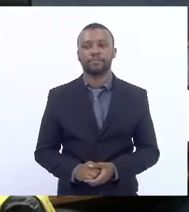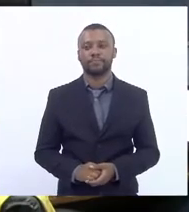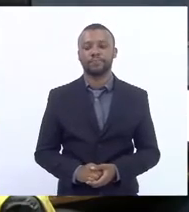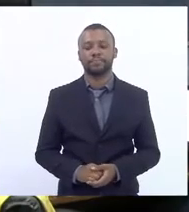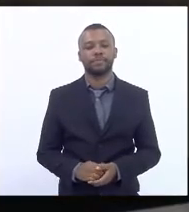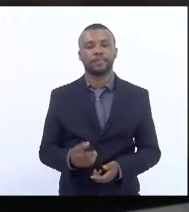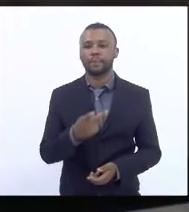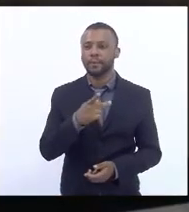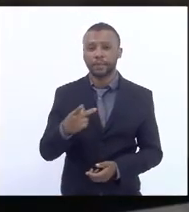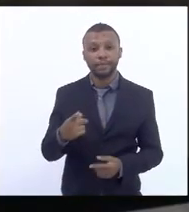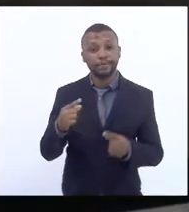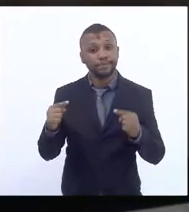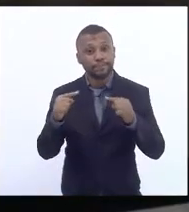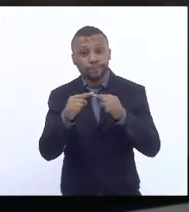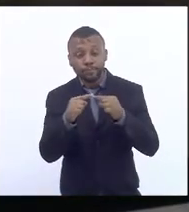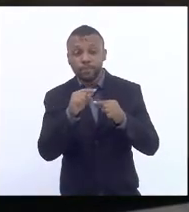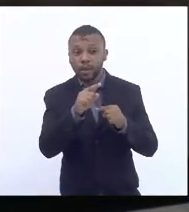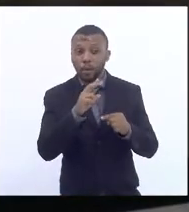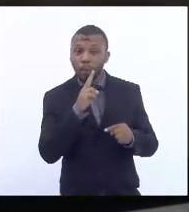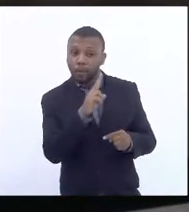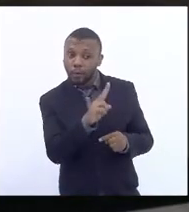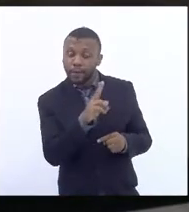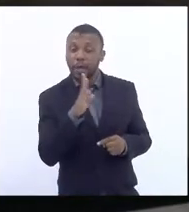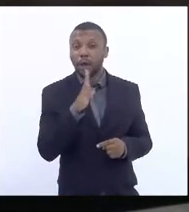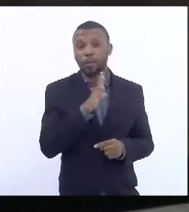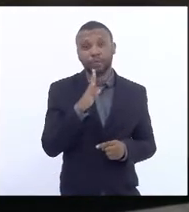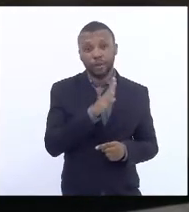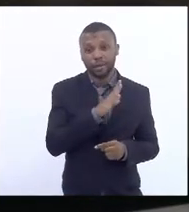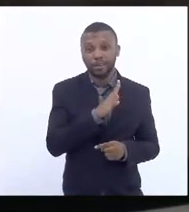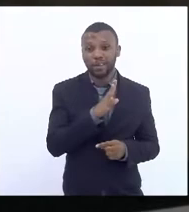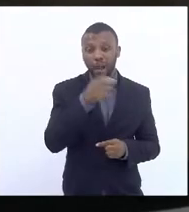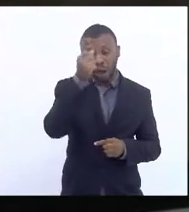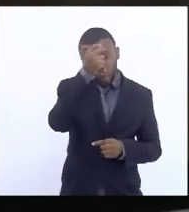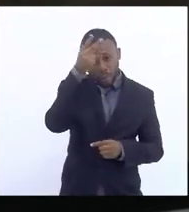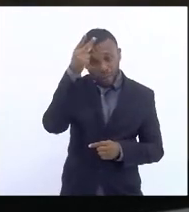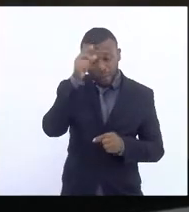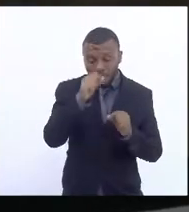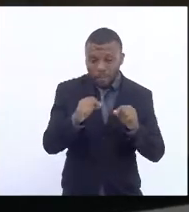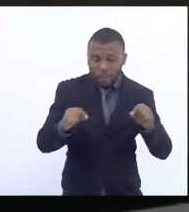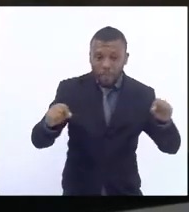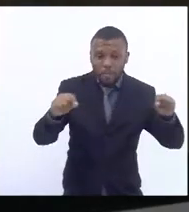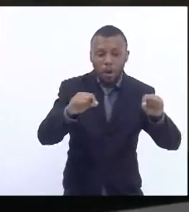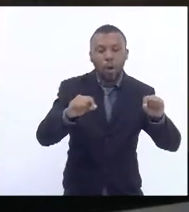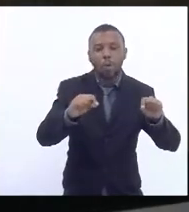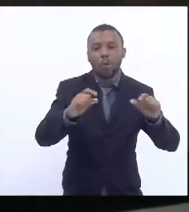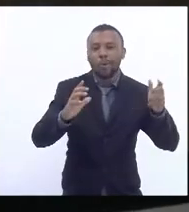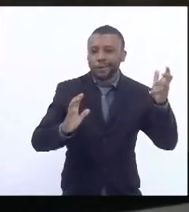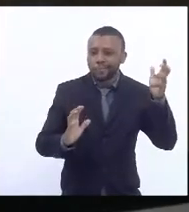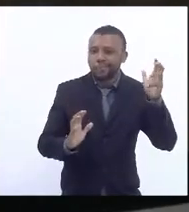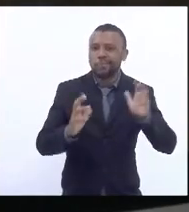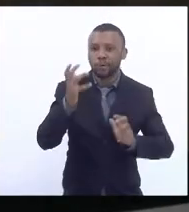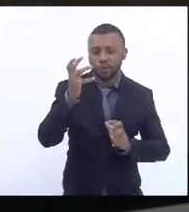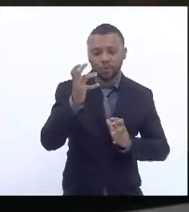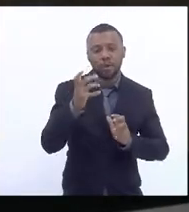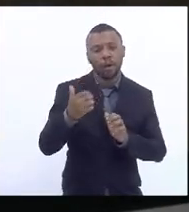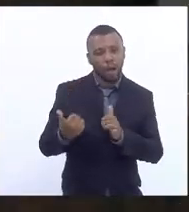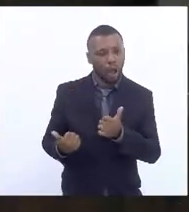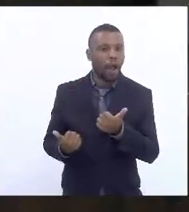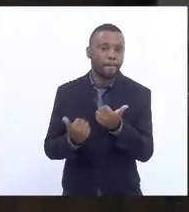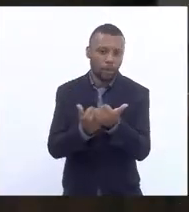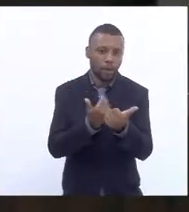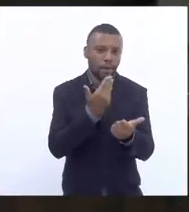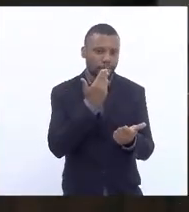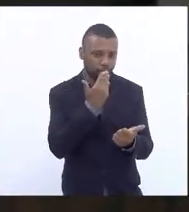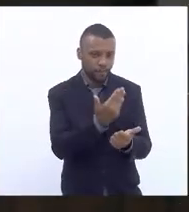Presidente, em sintonia com a necessidade de dar resposta aos municípios afetados por essas tragédias, o parecer é naturalmente favorável.